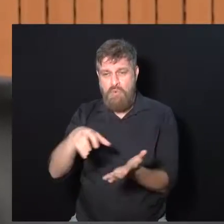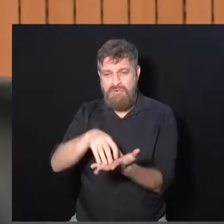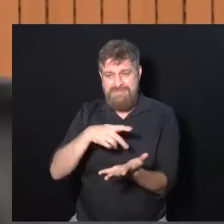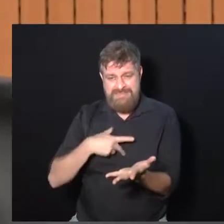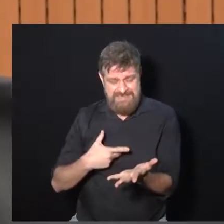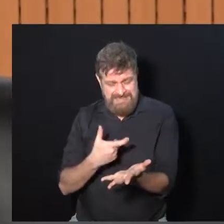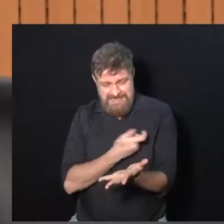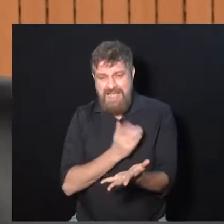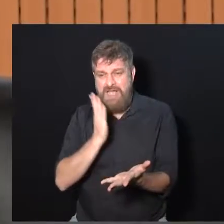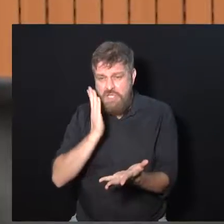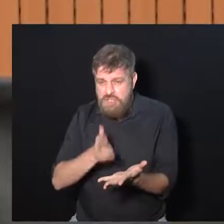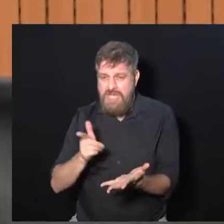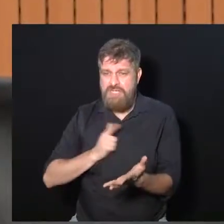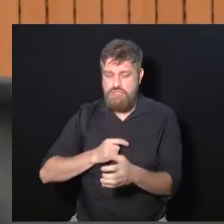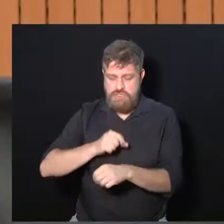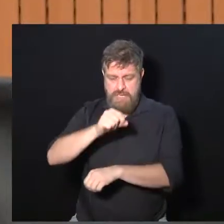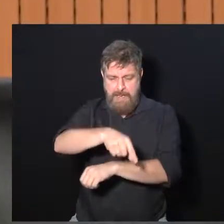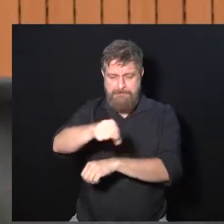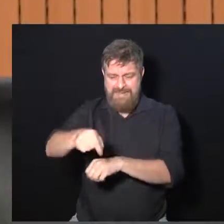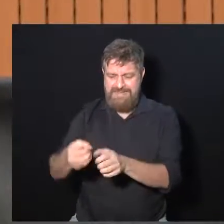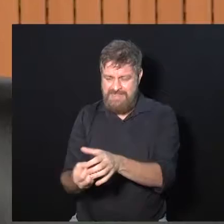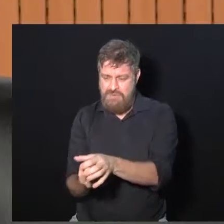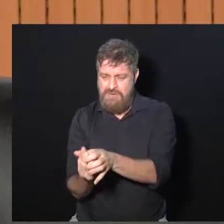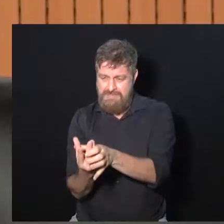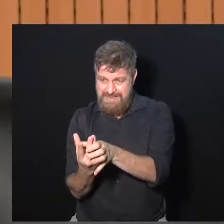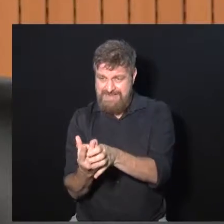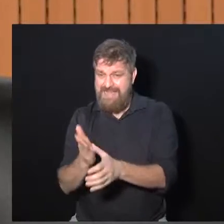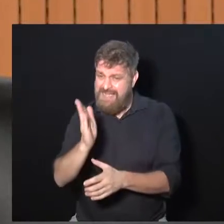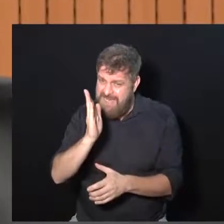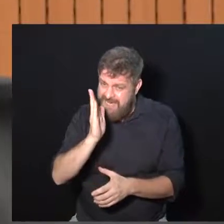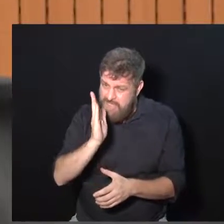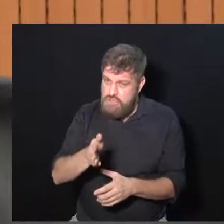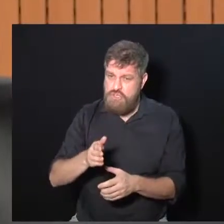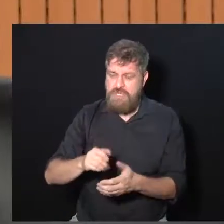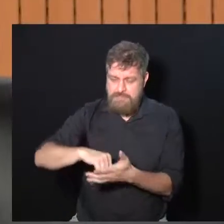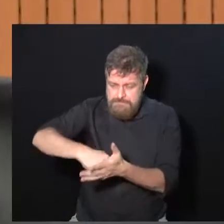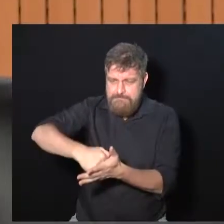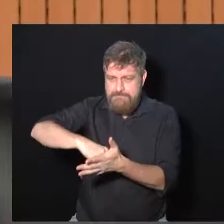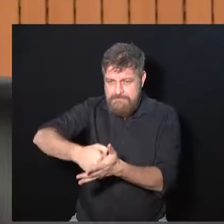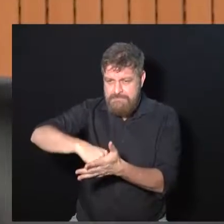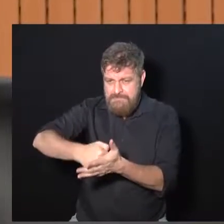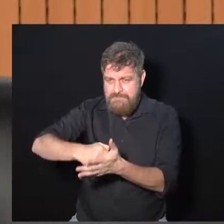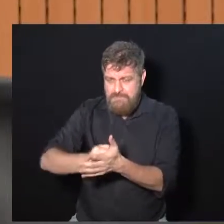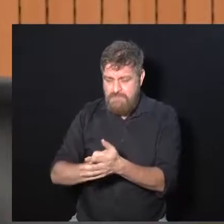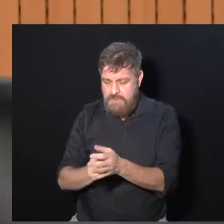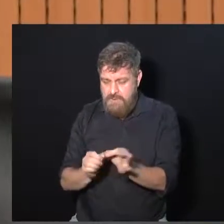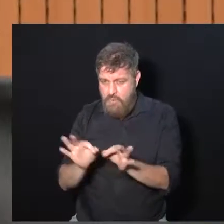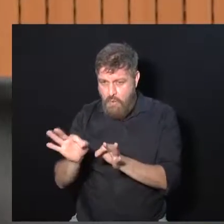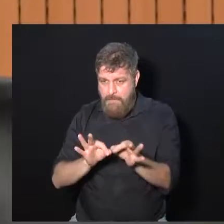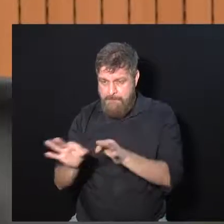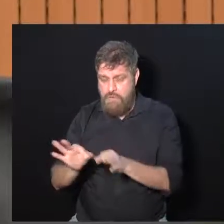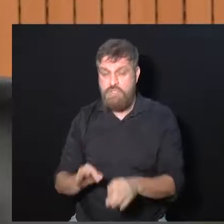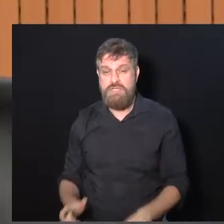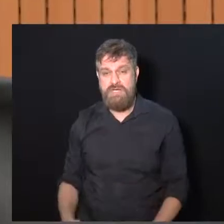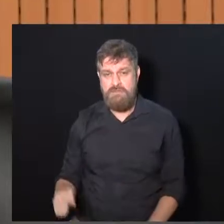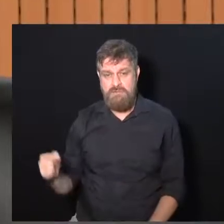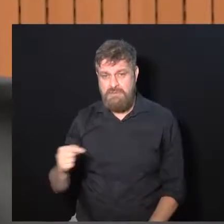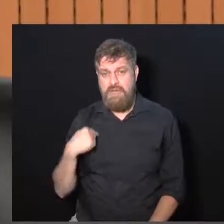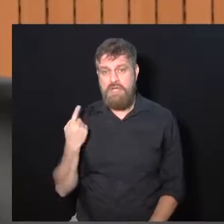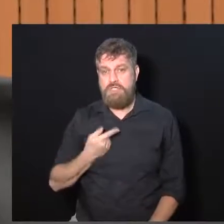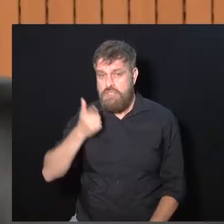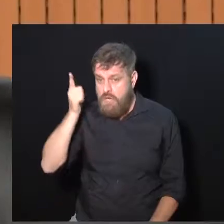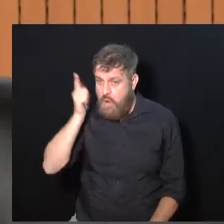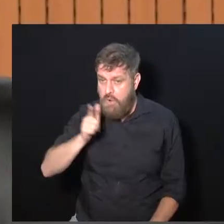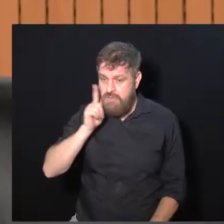de plantas medicinais, então, elas já estavam cultivando. E com esse projeto, a gente